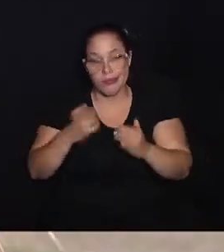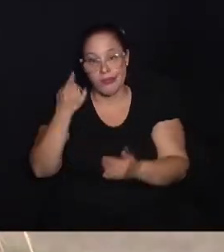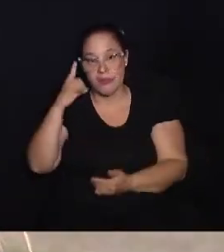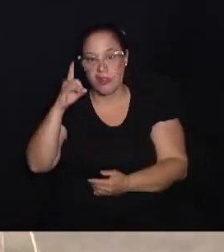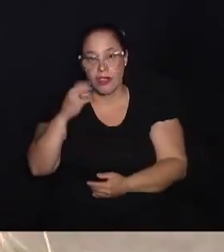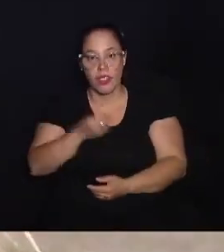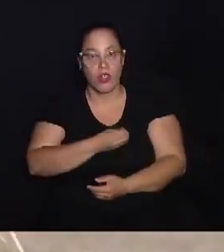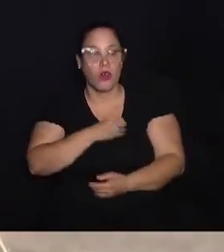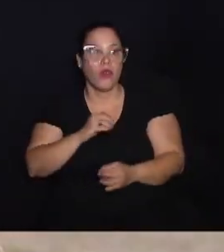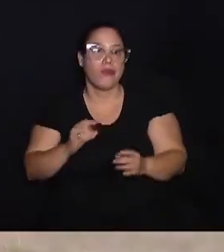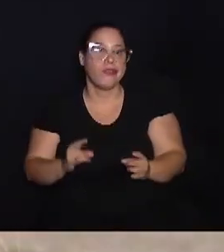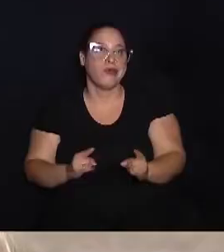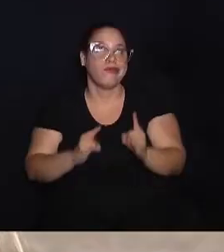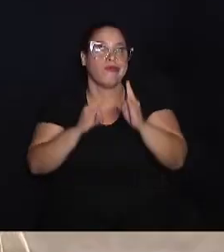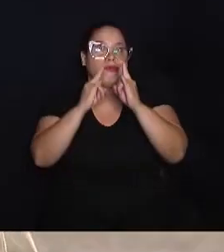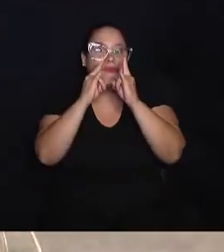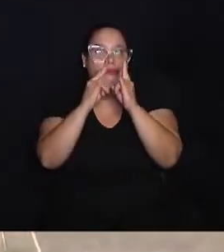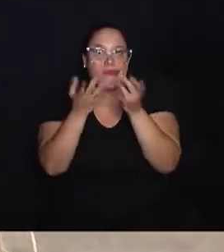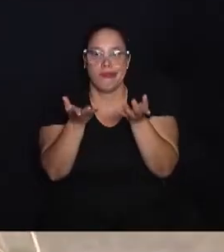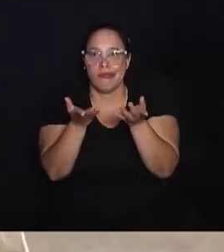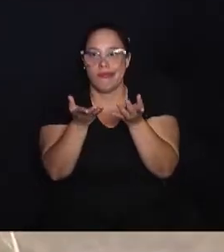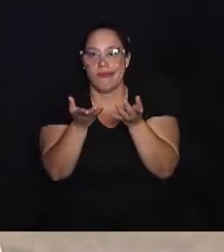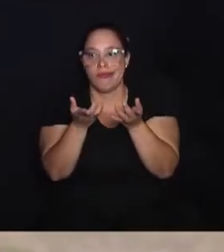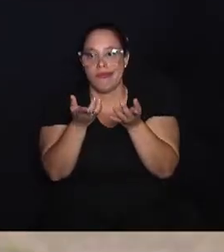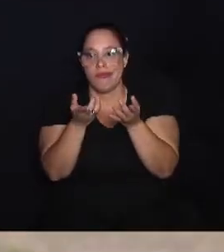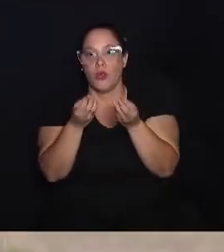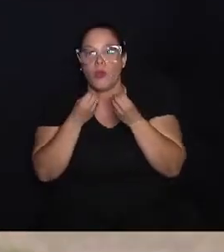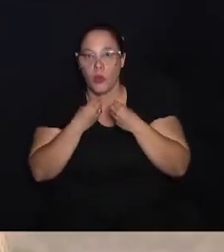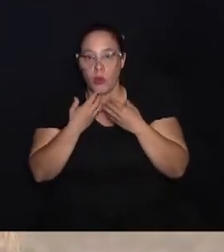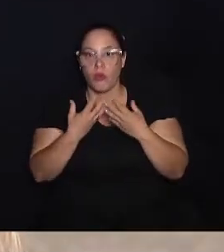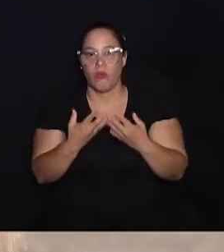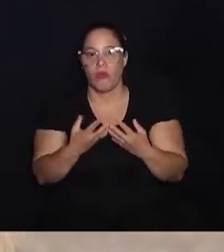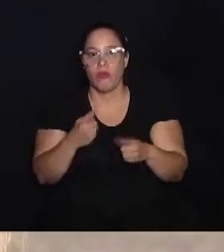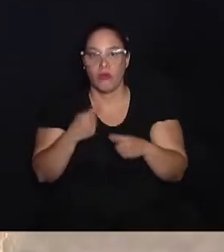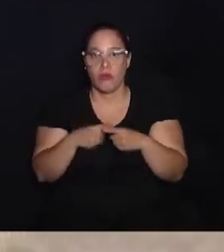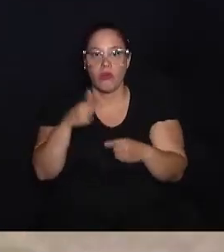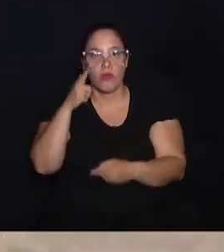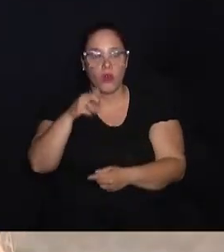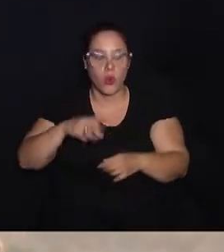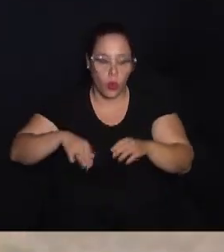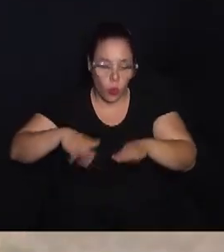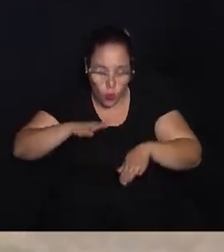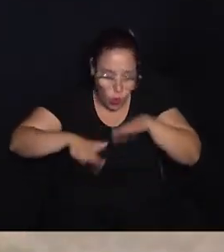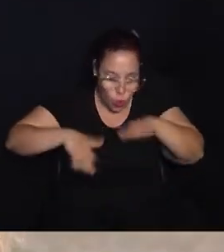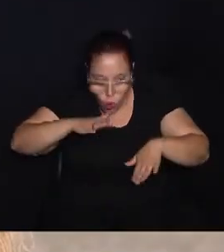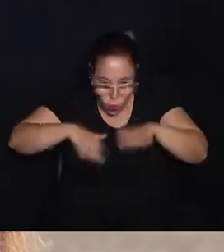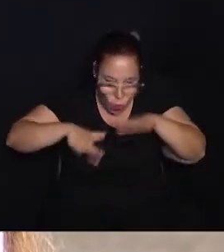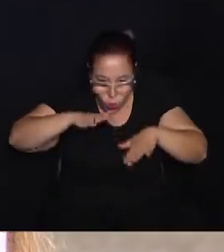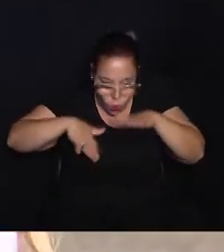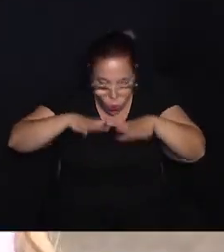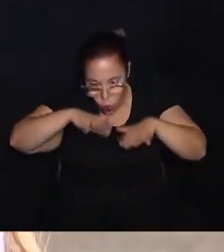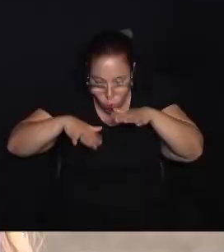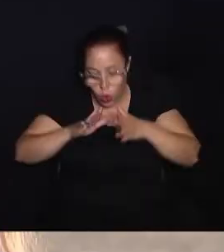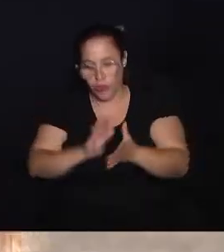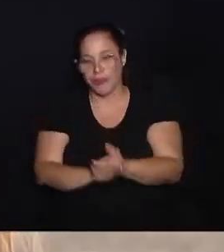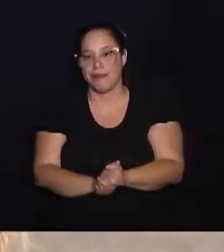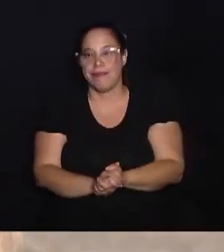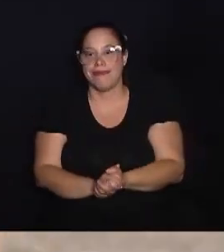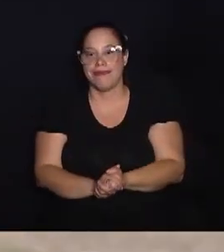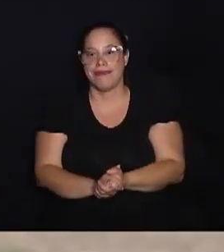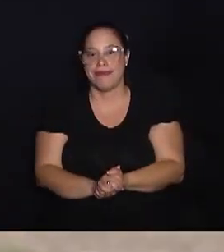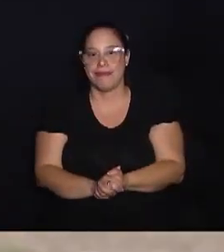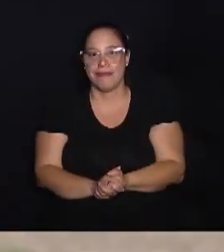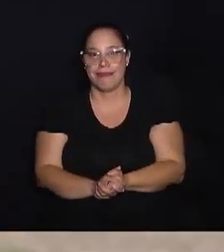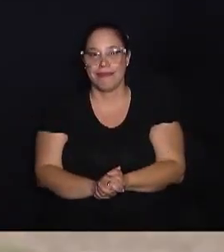então assim a maioria dos cachorros hoje em dia viv em apartamento então pra gente acaba sendo um benefício porque eles conseguem correr gastar